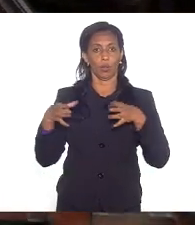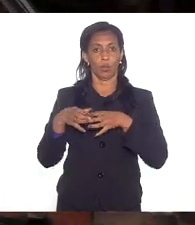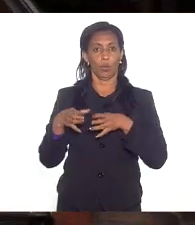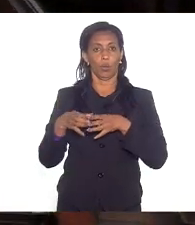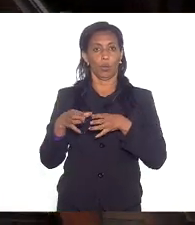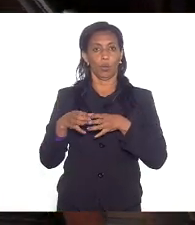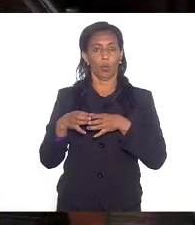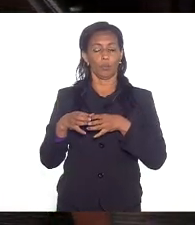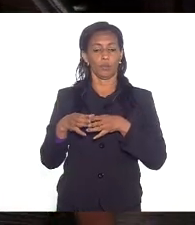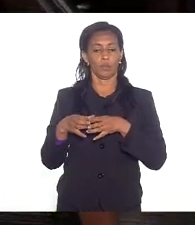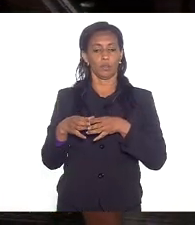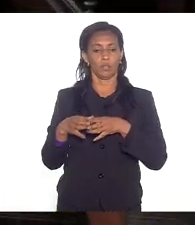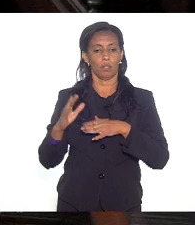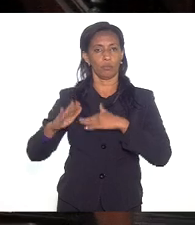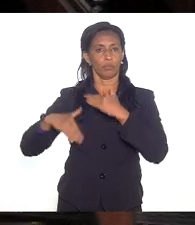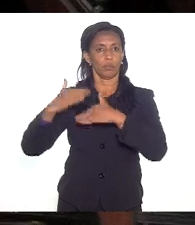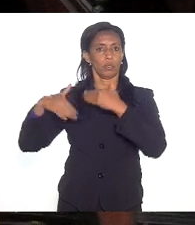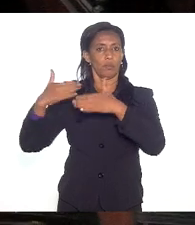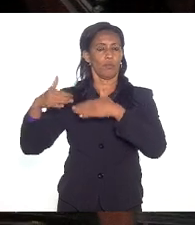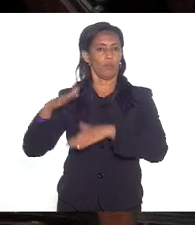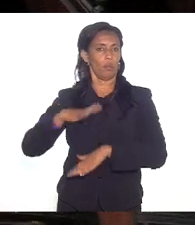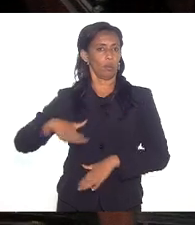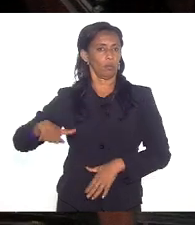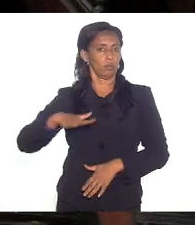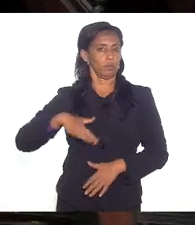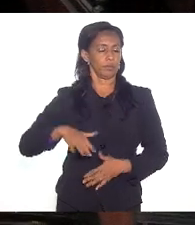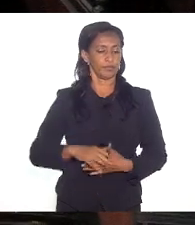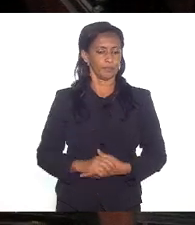de assuntos municipais e desenvolvimento regional